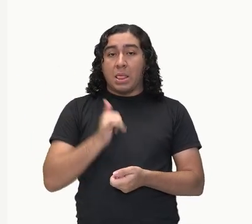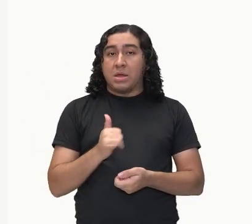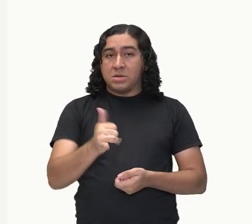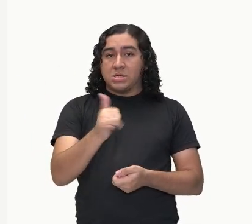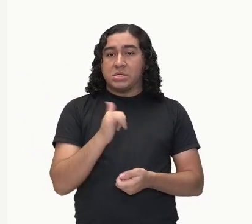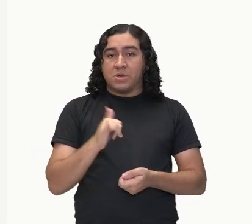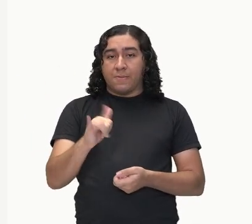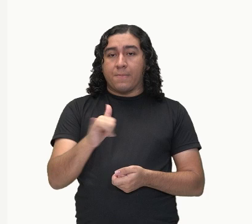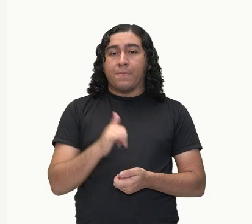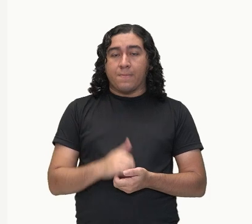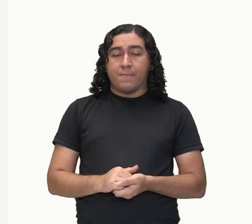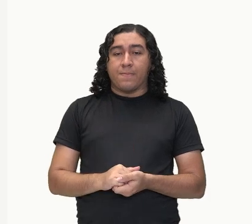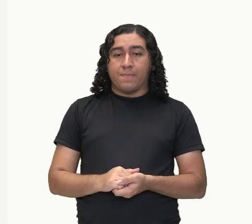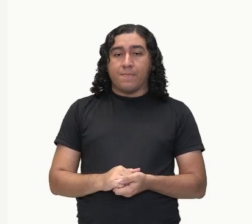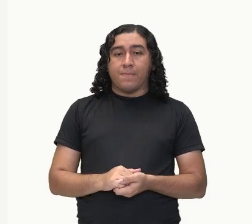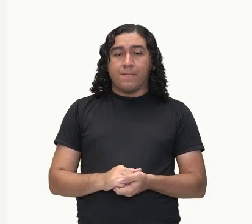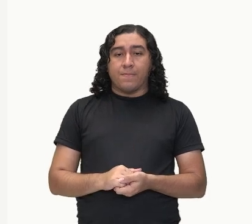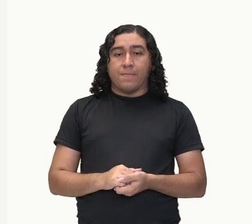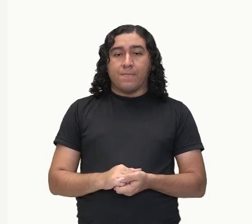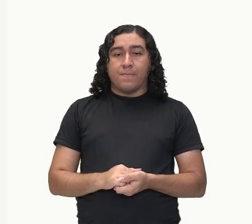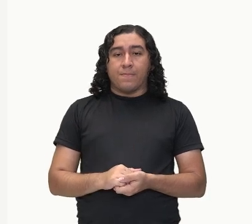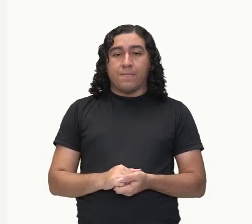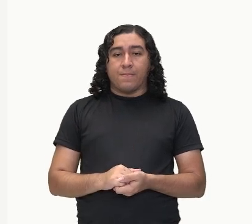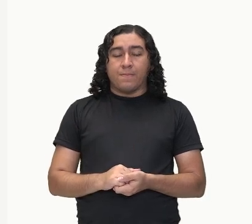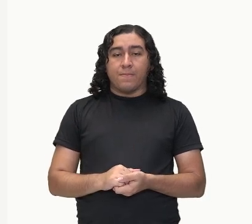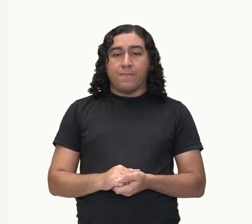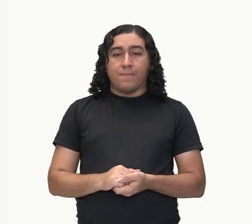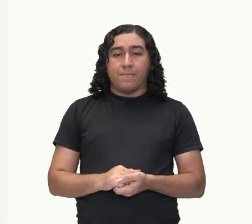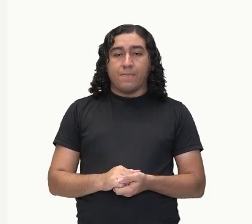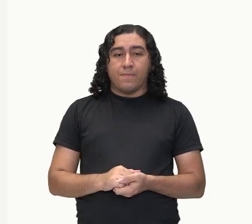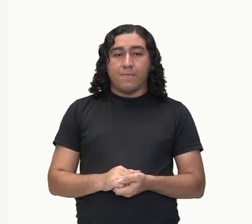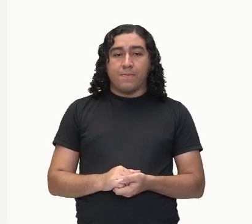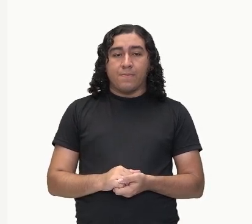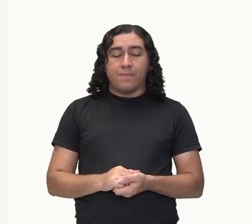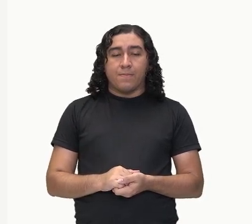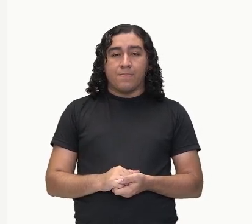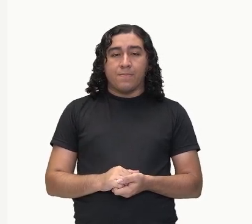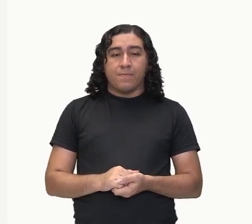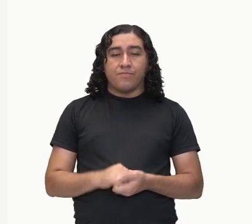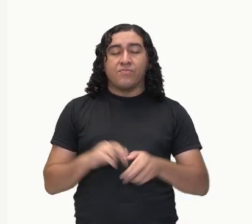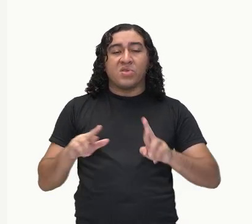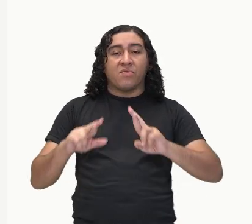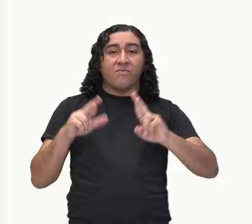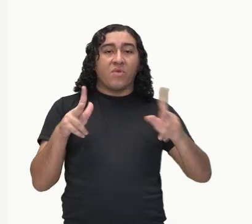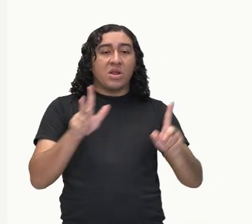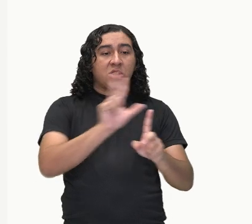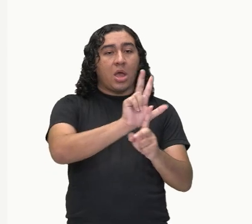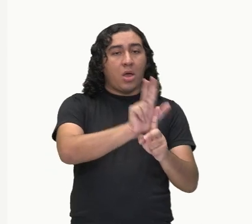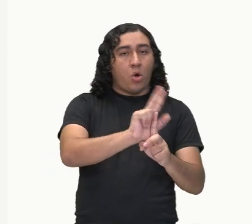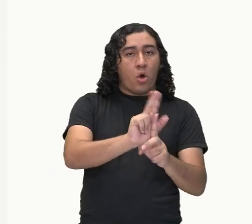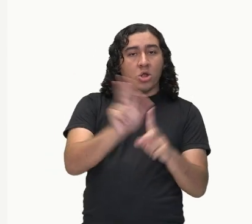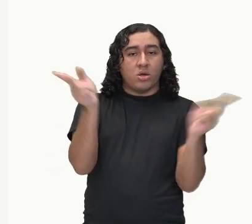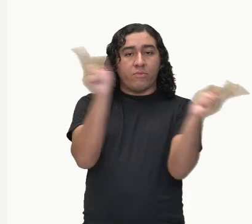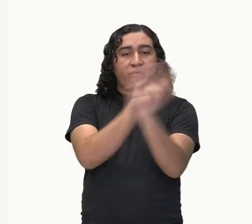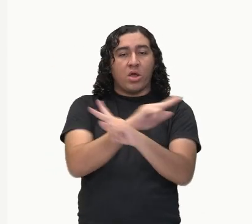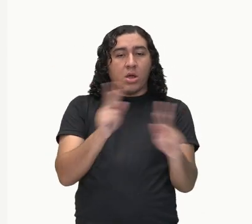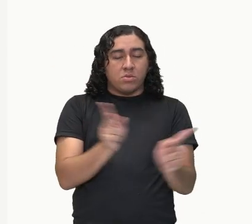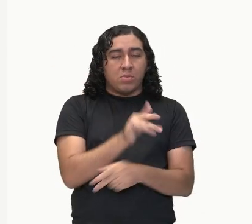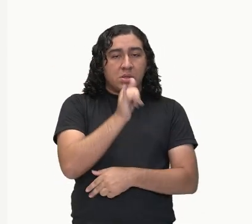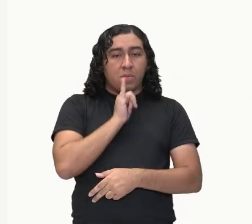são renováveis, né? Versus os recursos renováveis como a energia